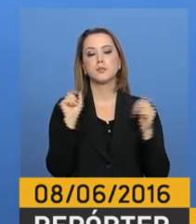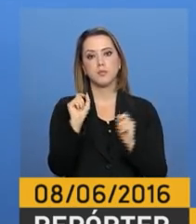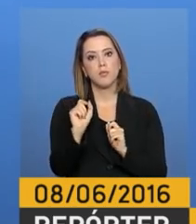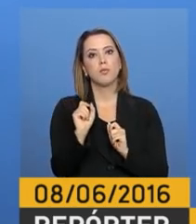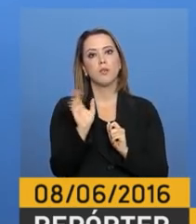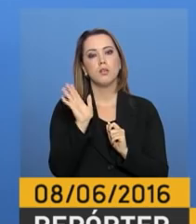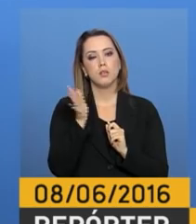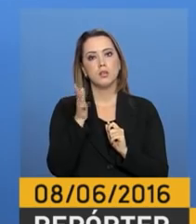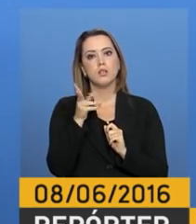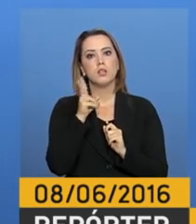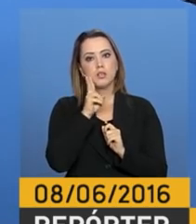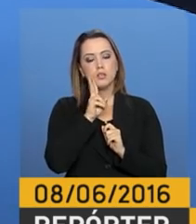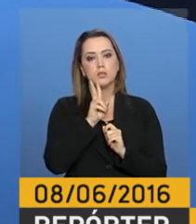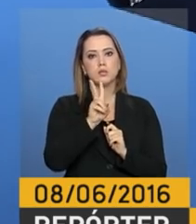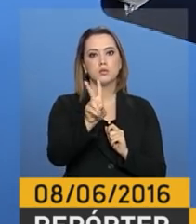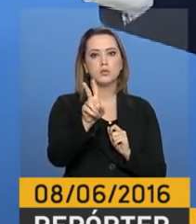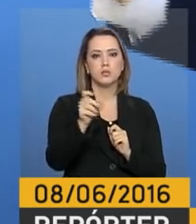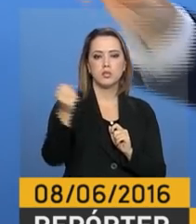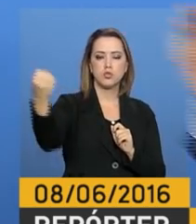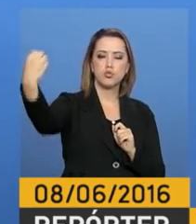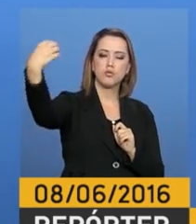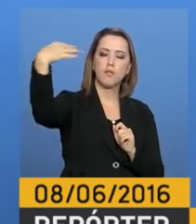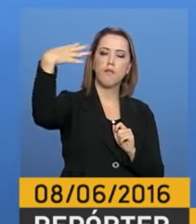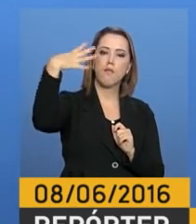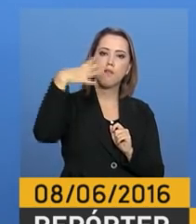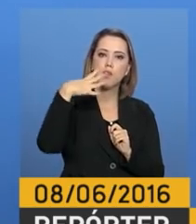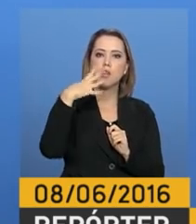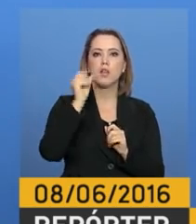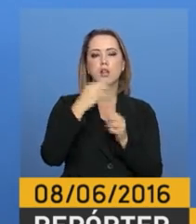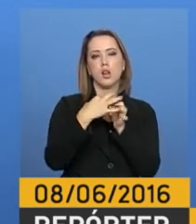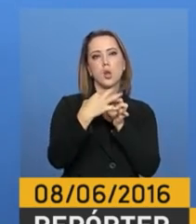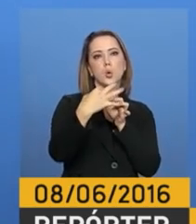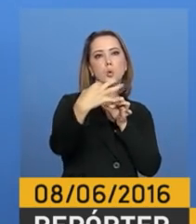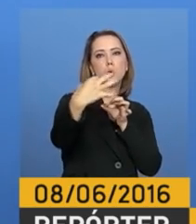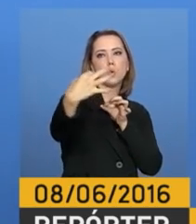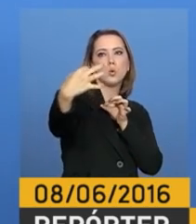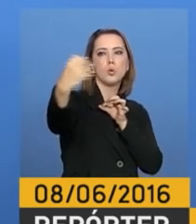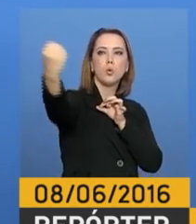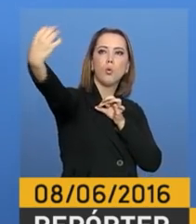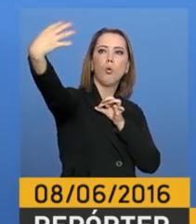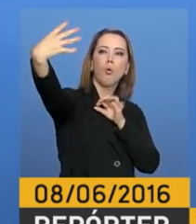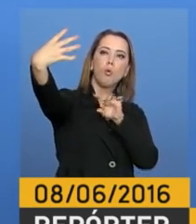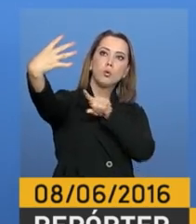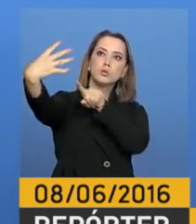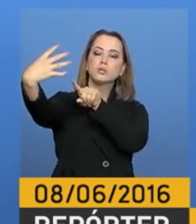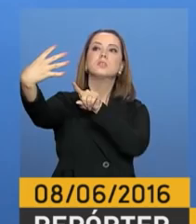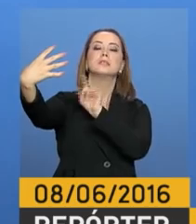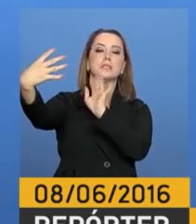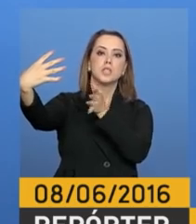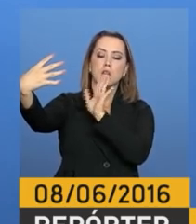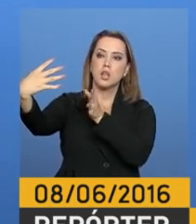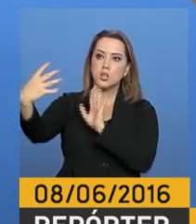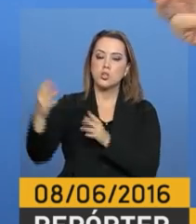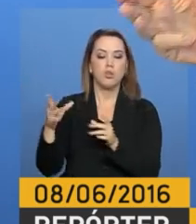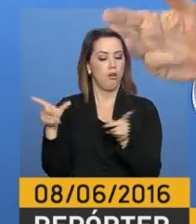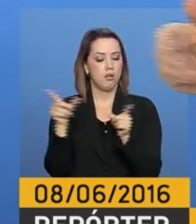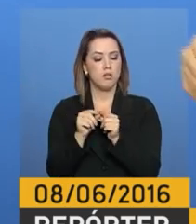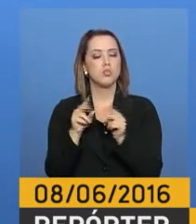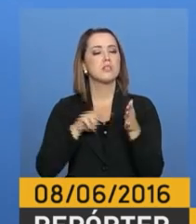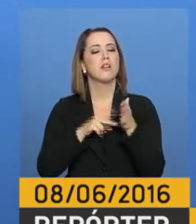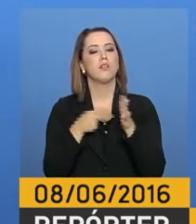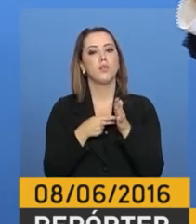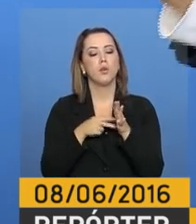e já vê lá a luz ao longe quer dizer em resumo já começa a ver lançamento